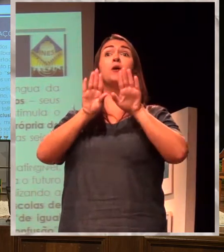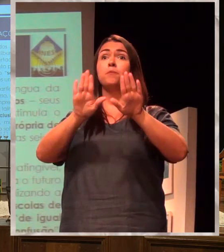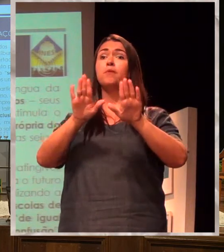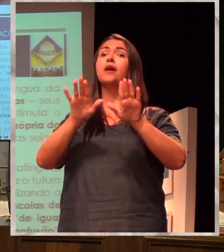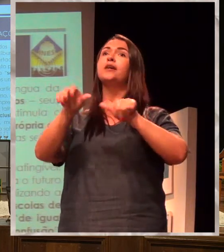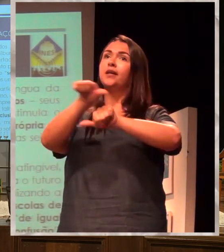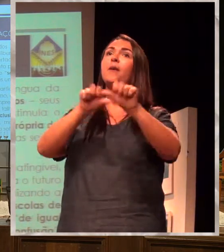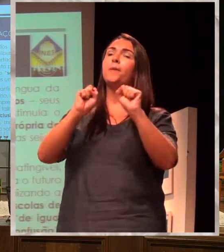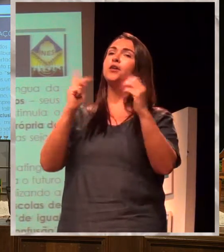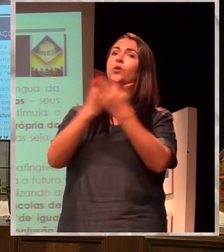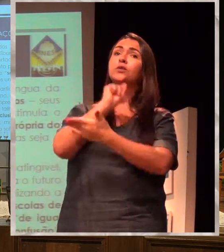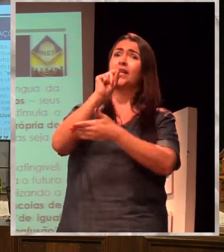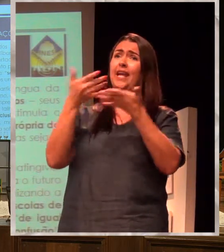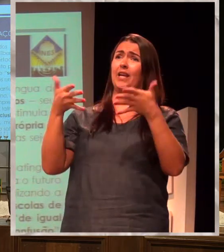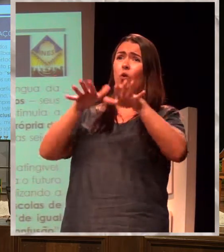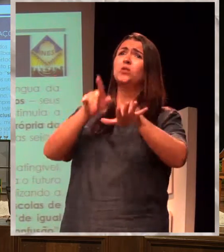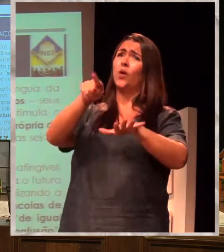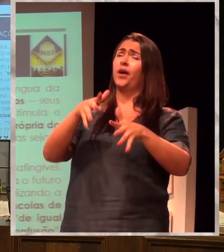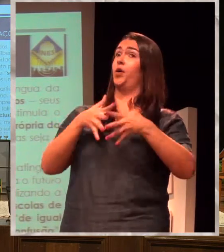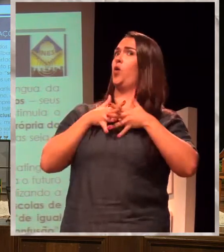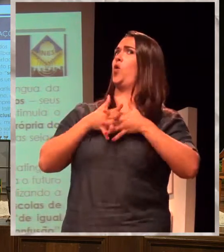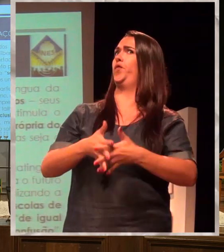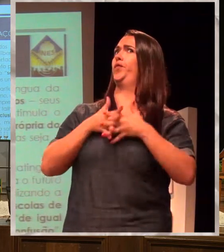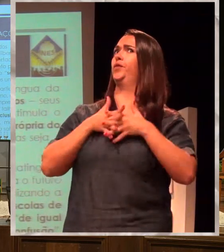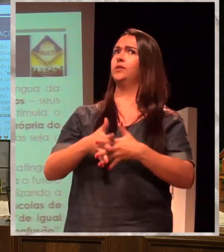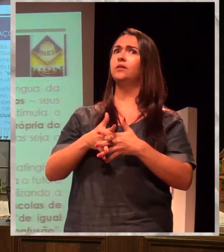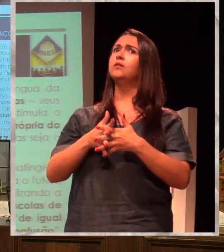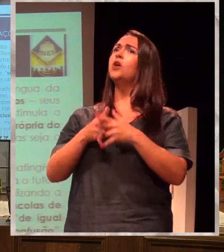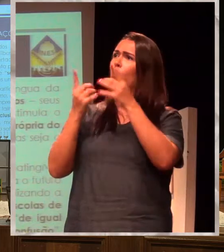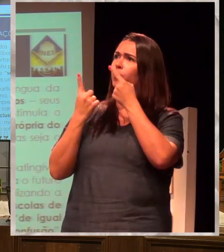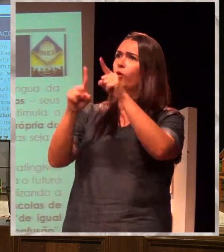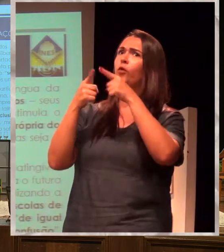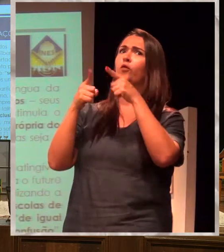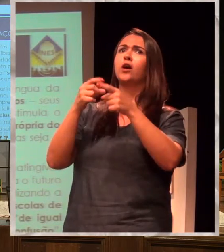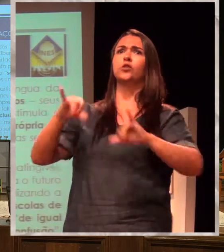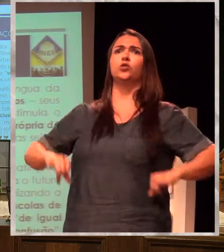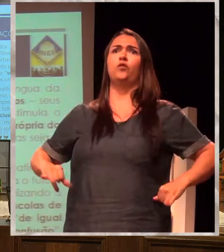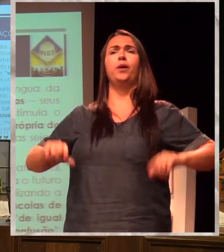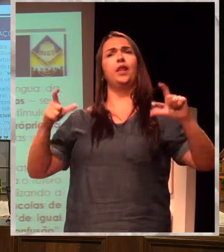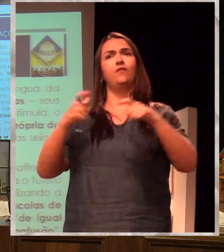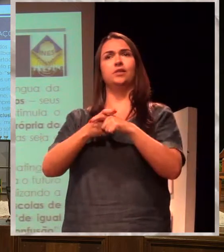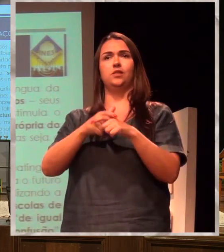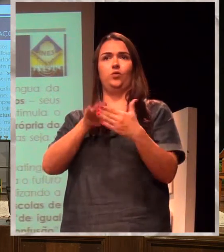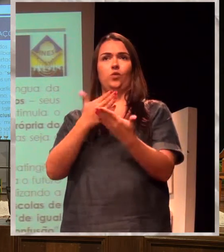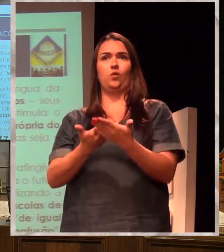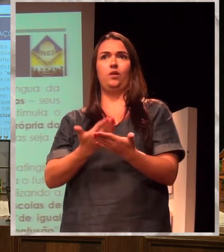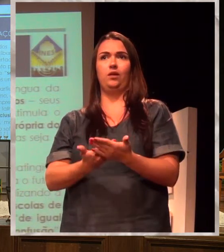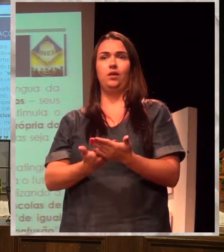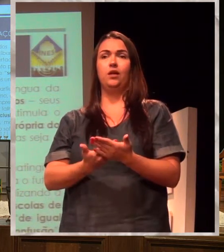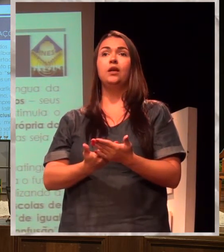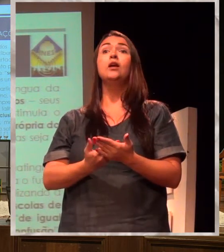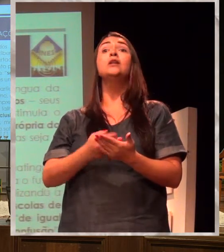pode simbolizar a inclusão, é uma confusão, provocando sofrimento e evasão escolar. Inclusive, o